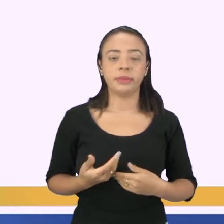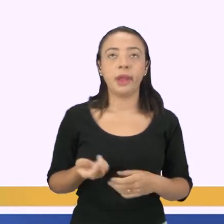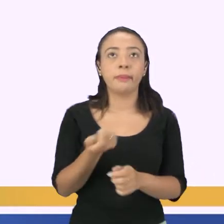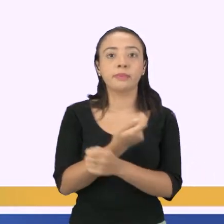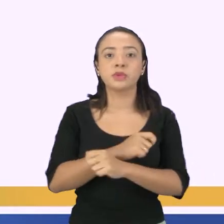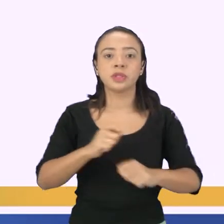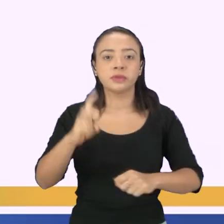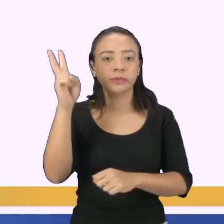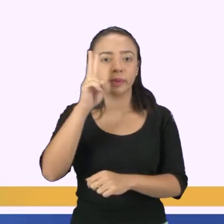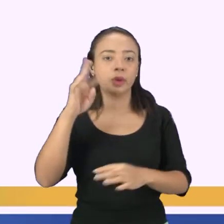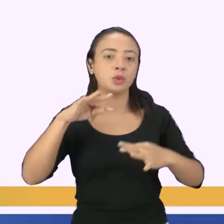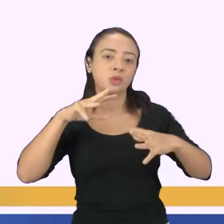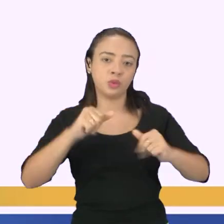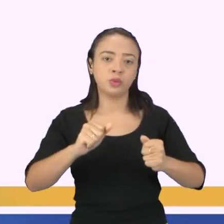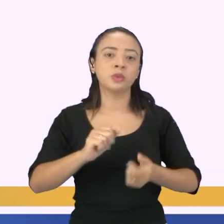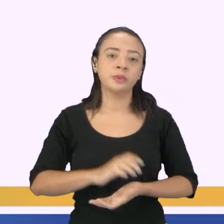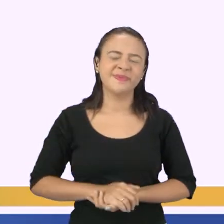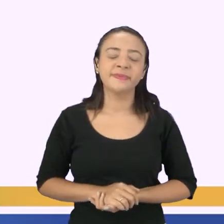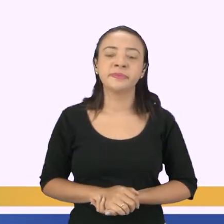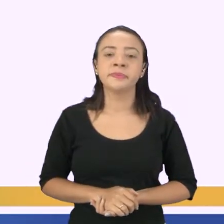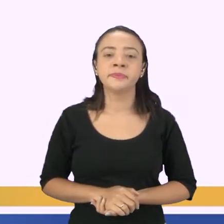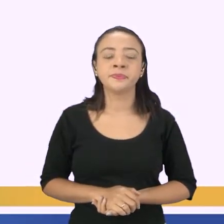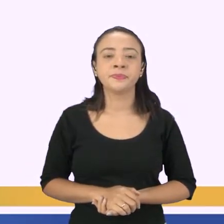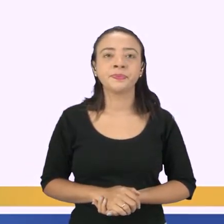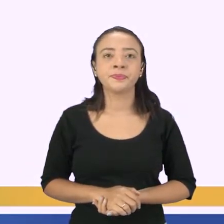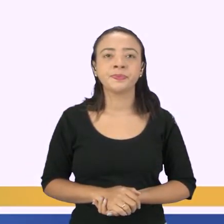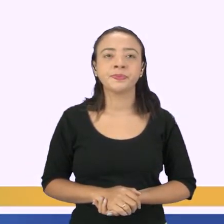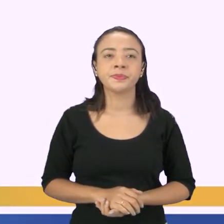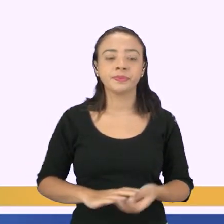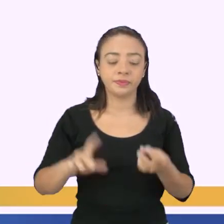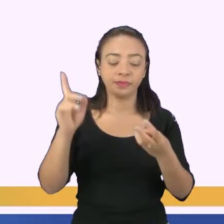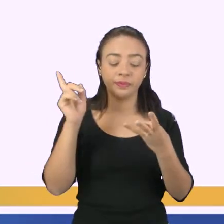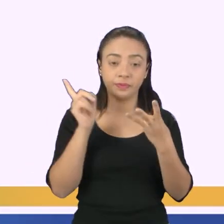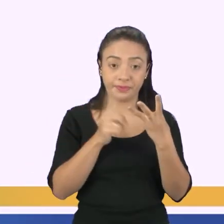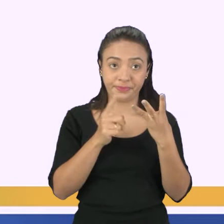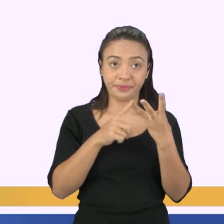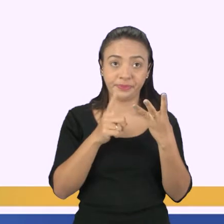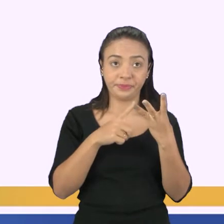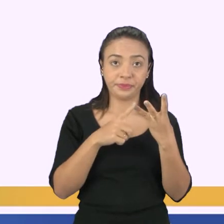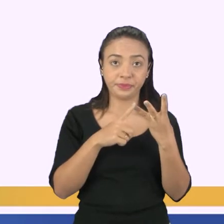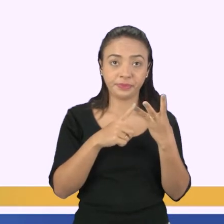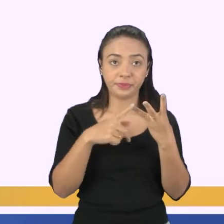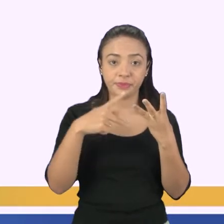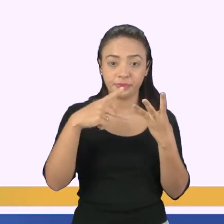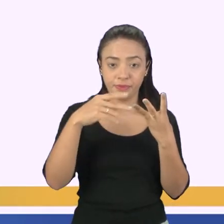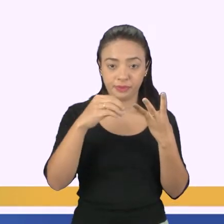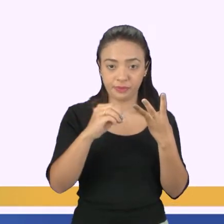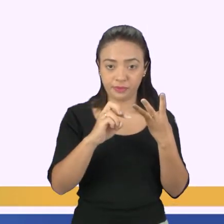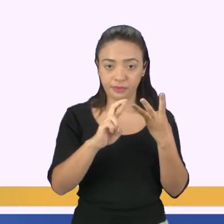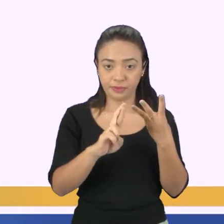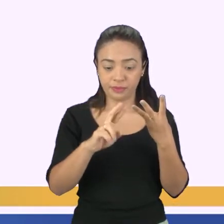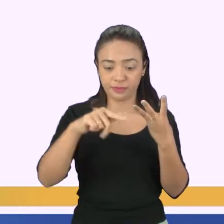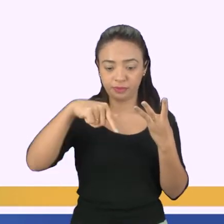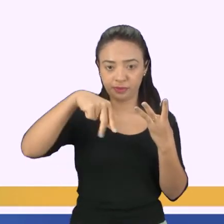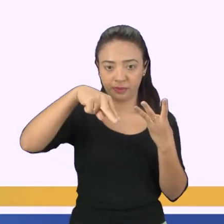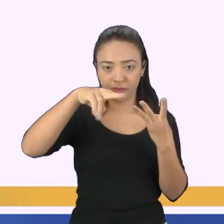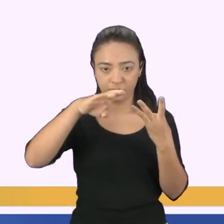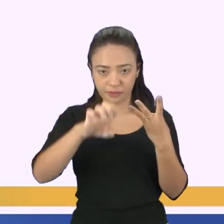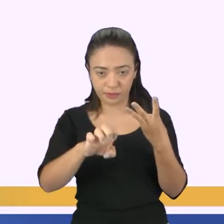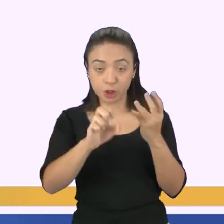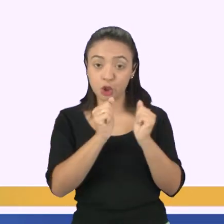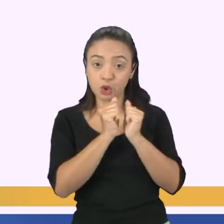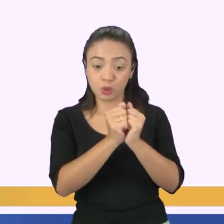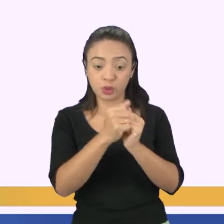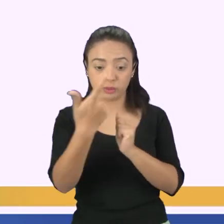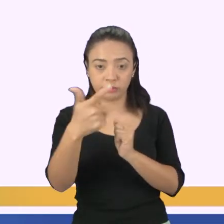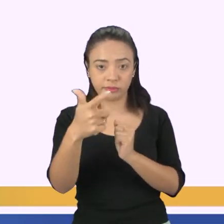de tudo. É bom a gente sempre fazer uma associação. Olha só o próximo porquê aí embaixo. Ó. Porquê junto, sem acento.